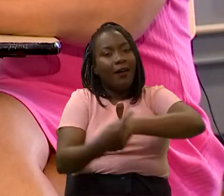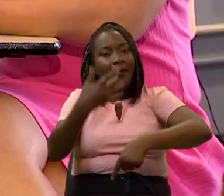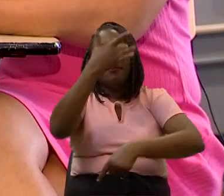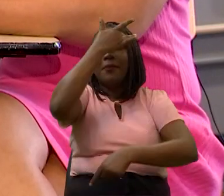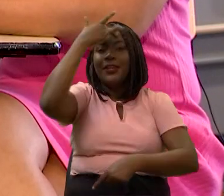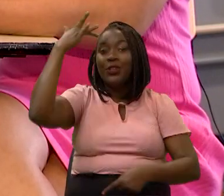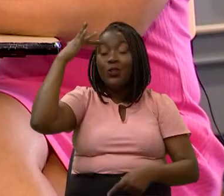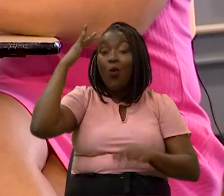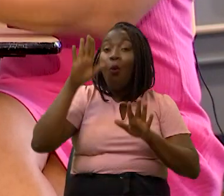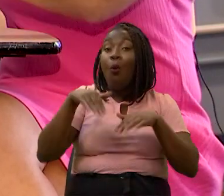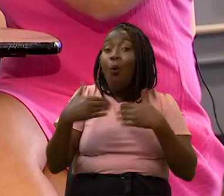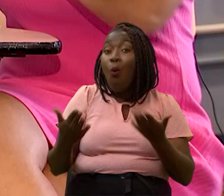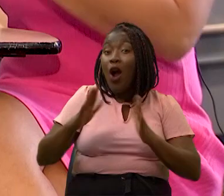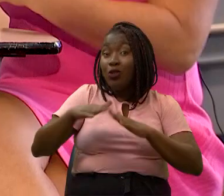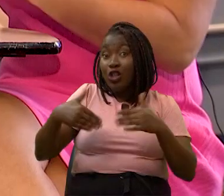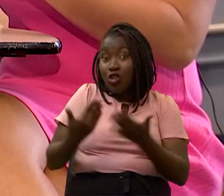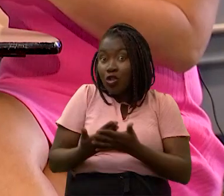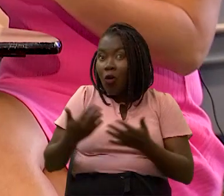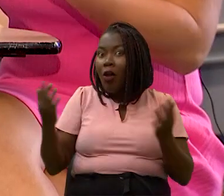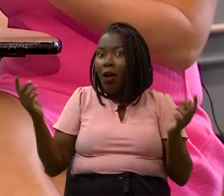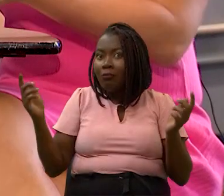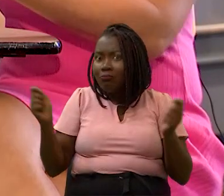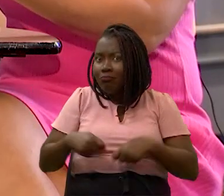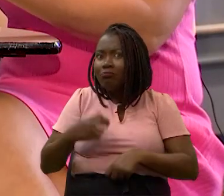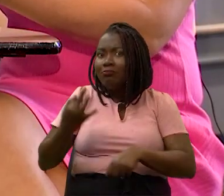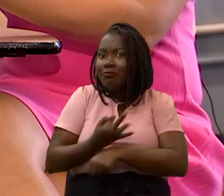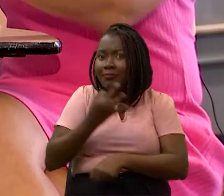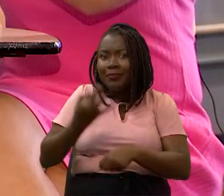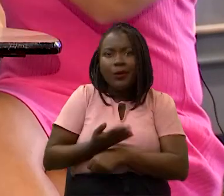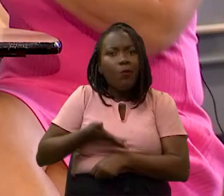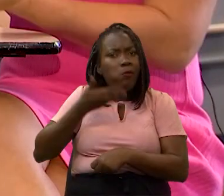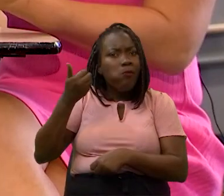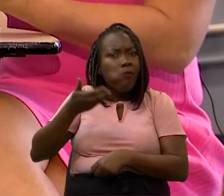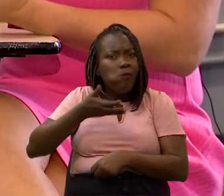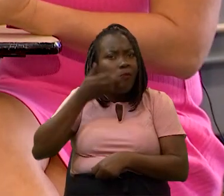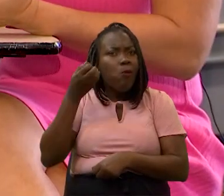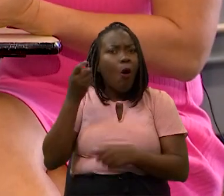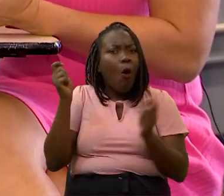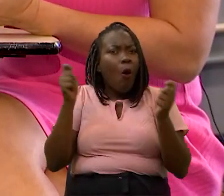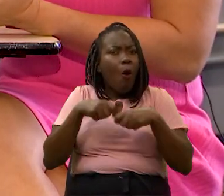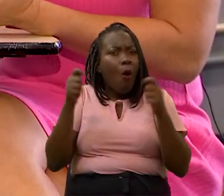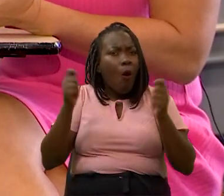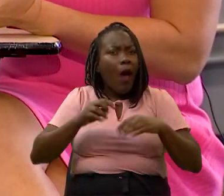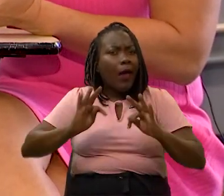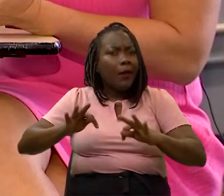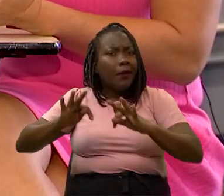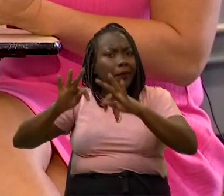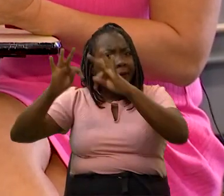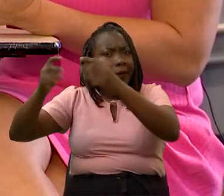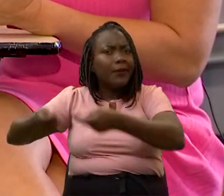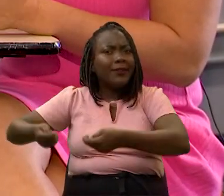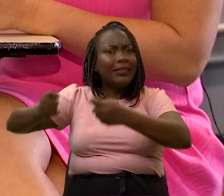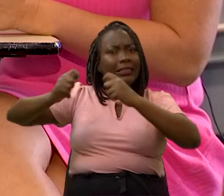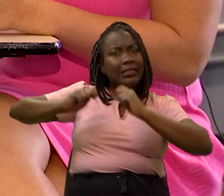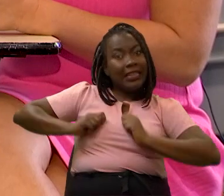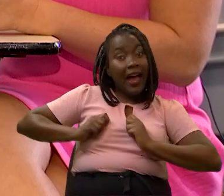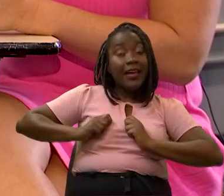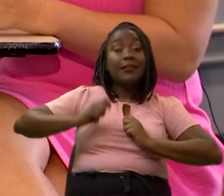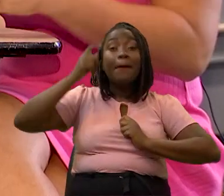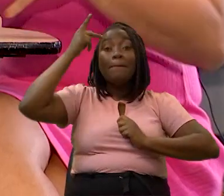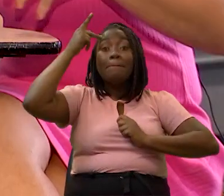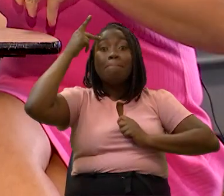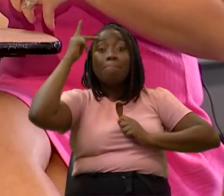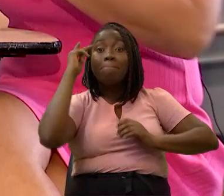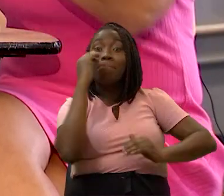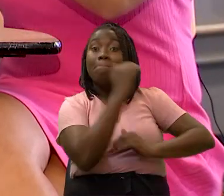entre pessoas. Quando a escola dá conta de se aproveitar das oportunidades que as tecnologias digitais nos